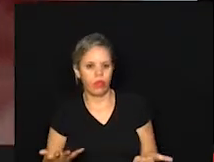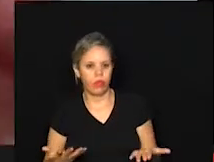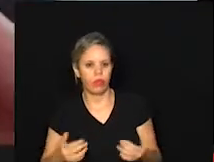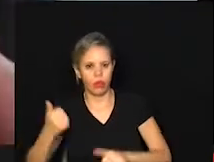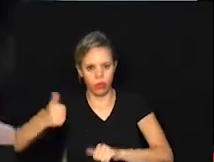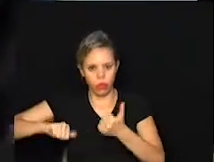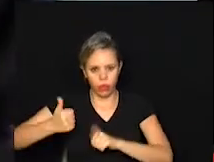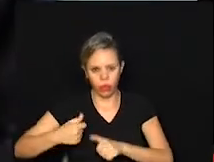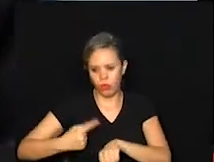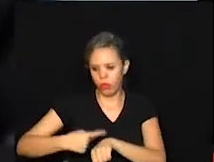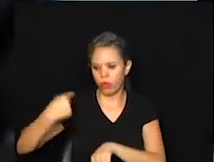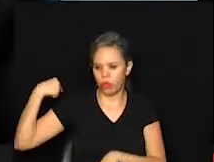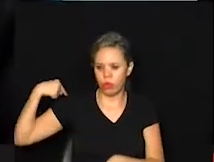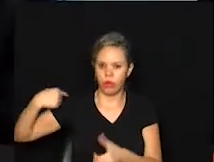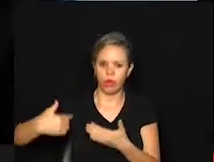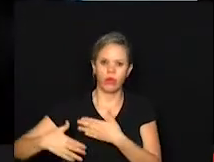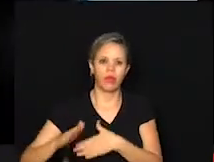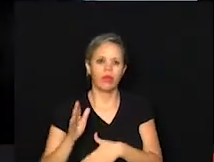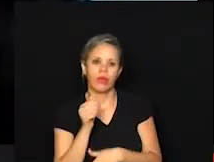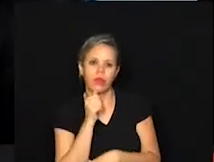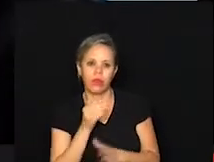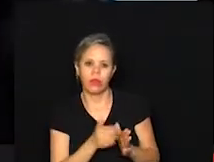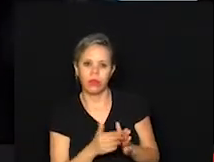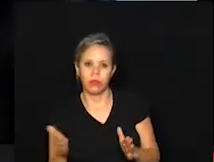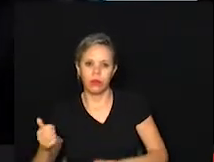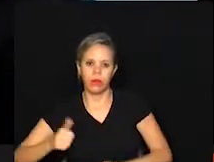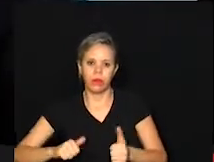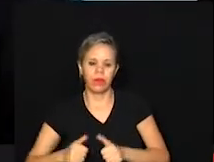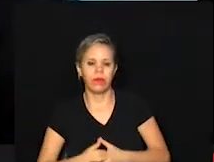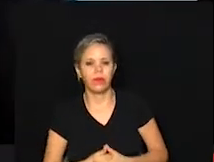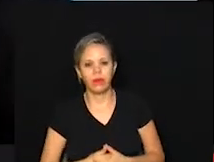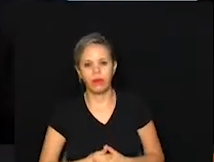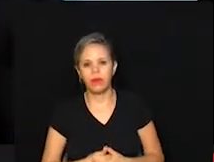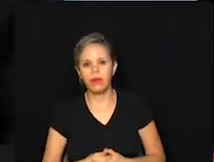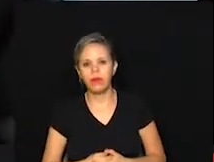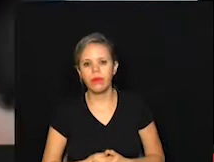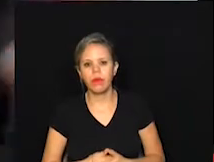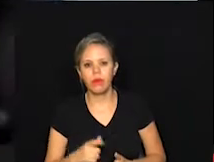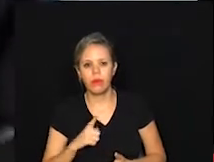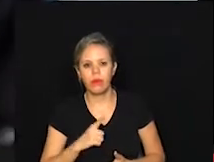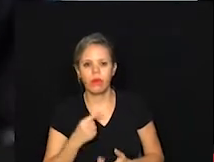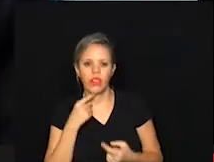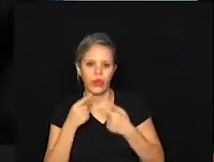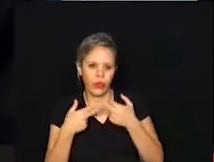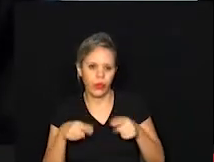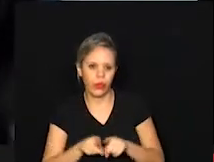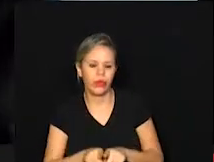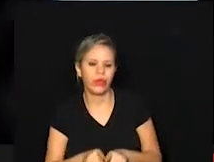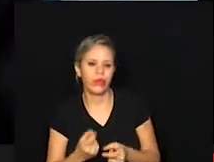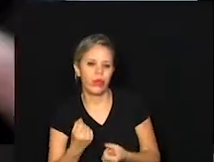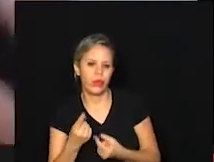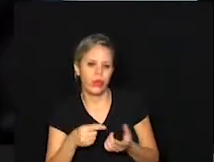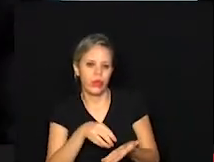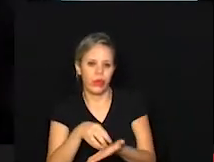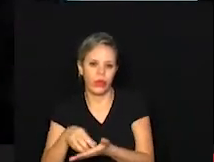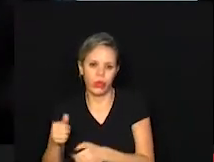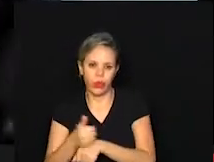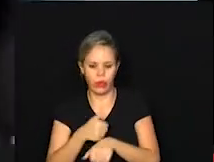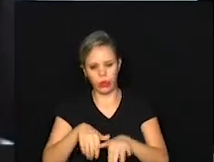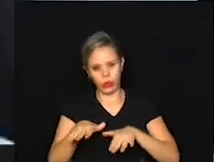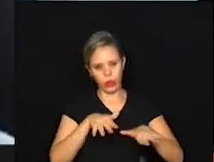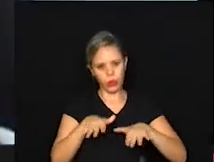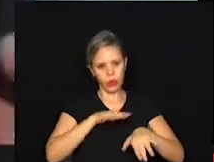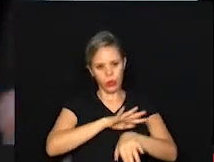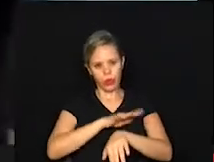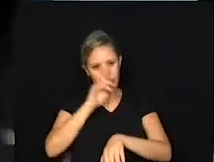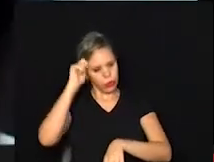tramitação há algum tempo atrás e durante a tramitação houve alguns questionamentos de alguns setores do movimento negro, né?